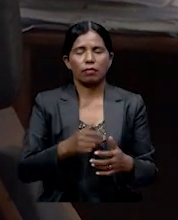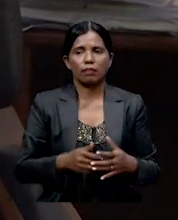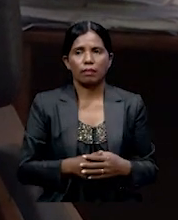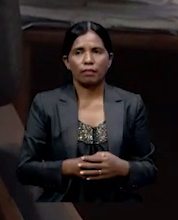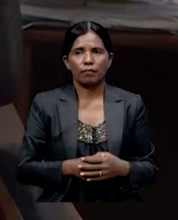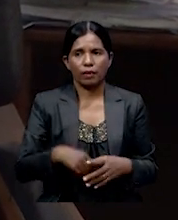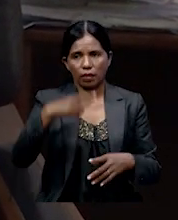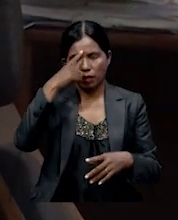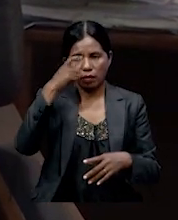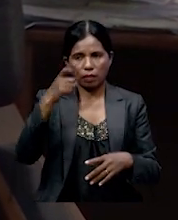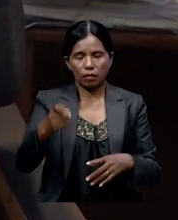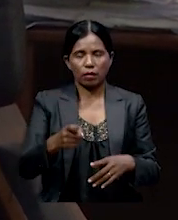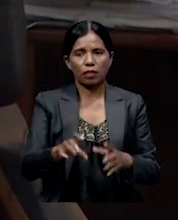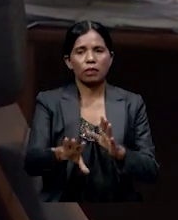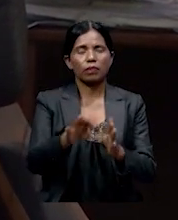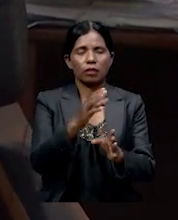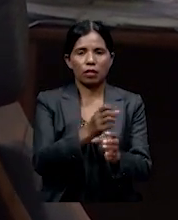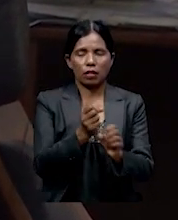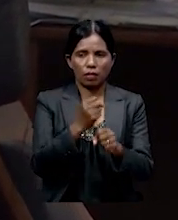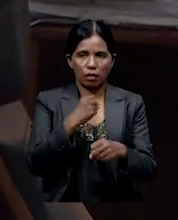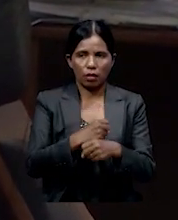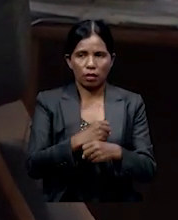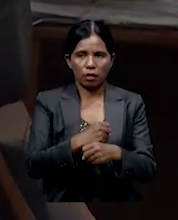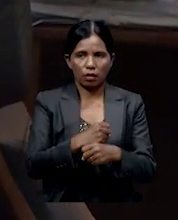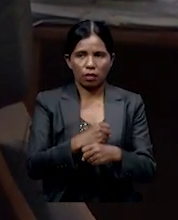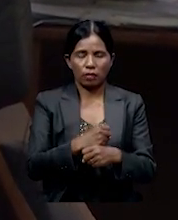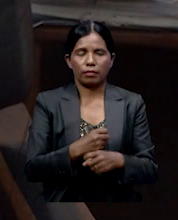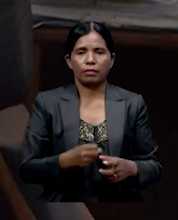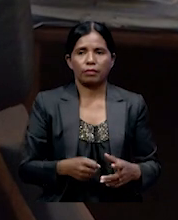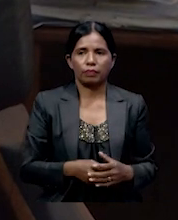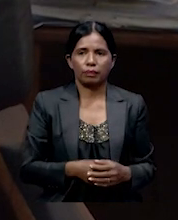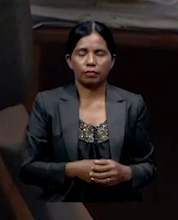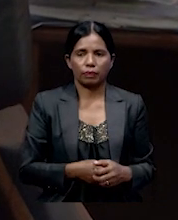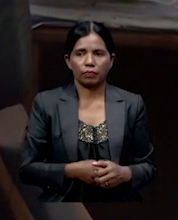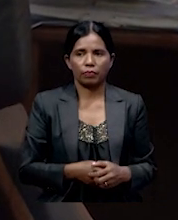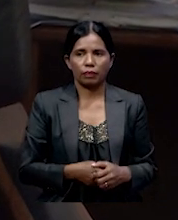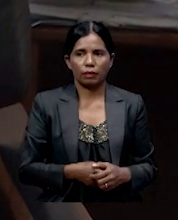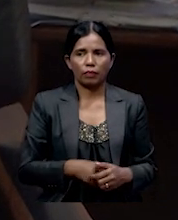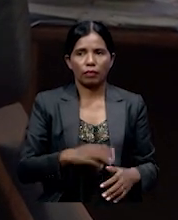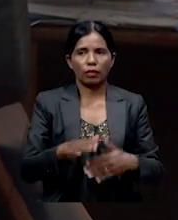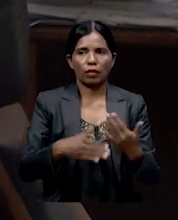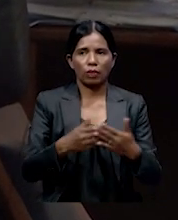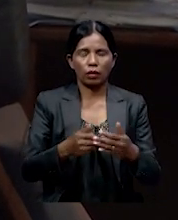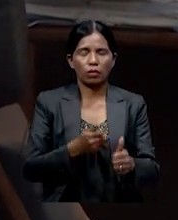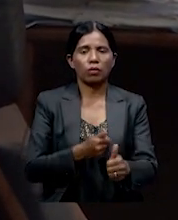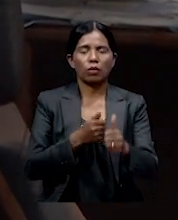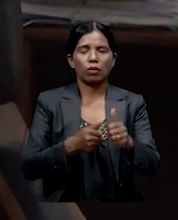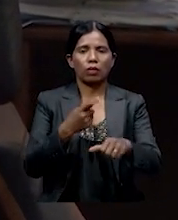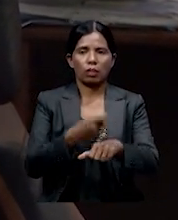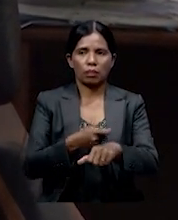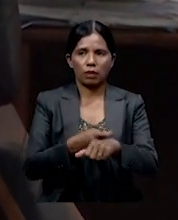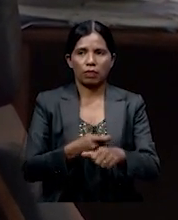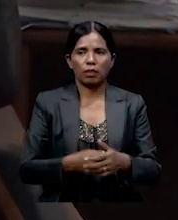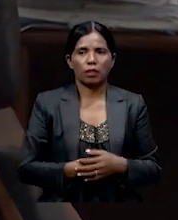Também nesse elabora minha posição. Nem pode ser nem lá o tempo. Na